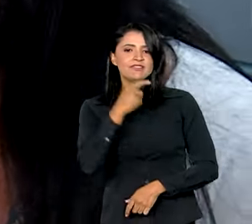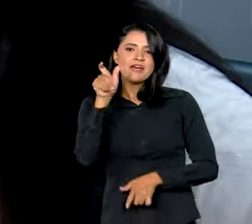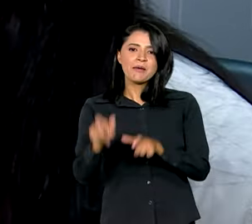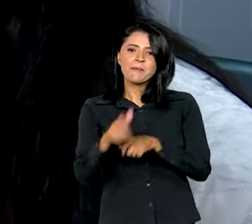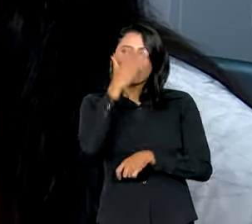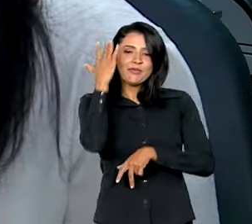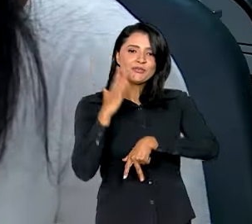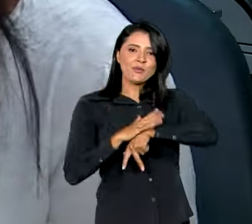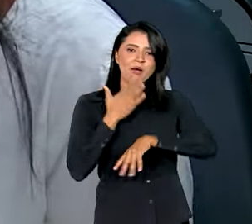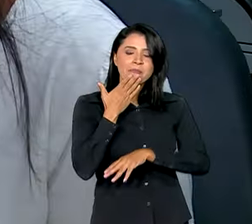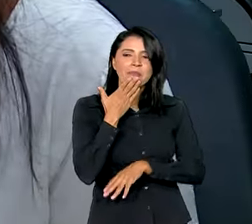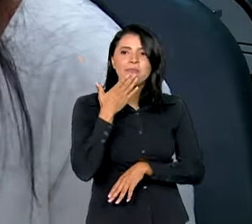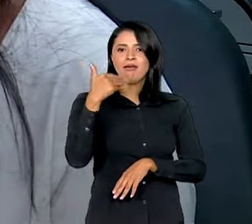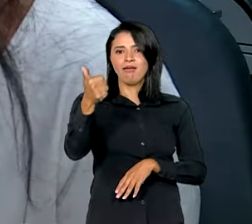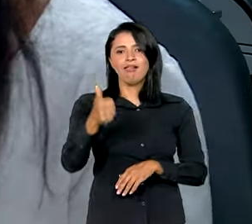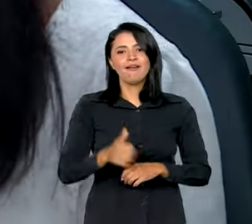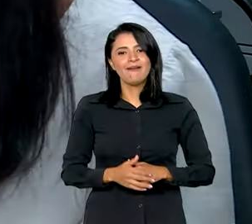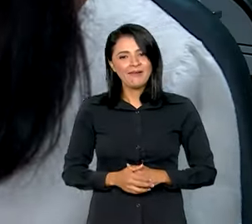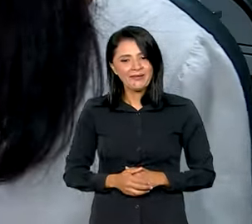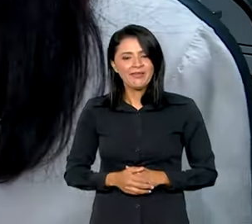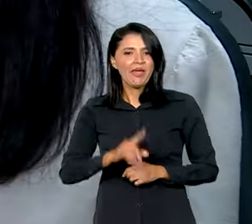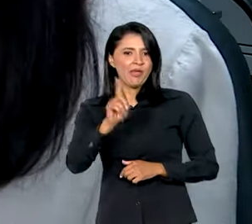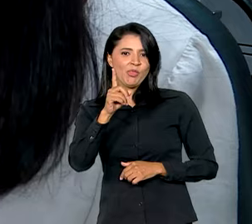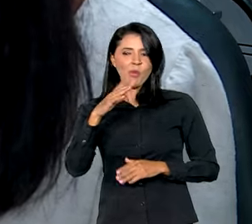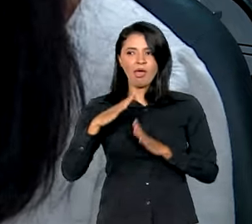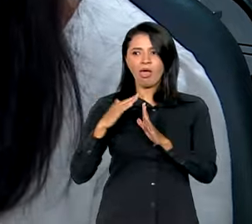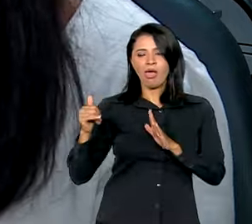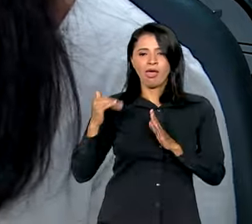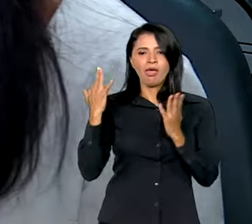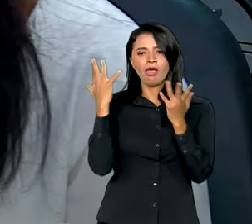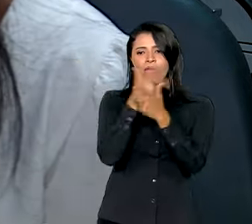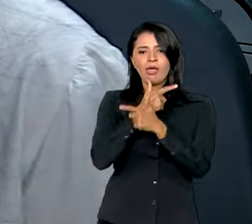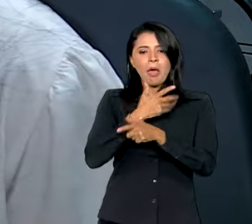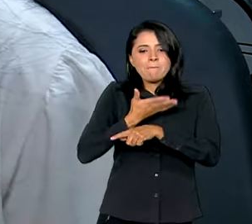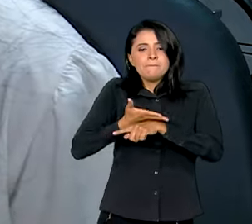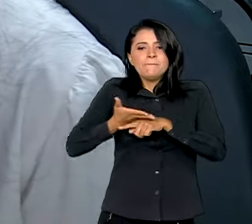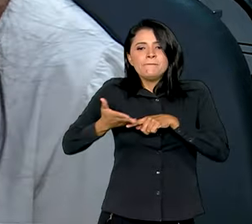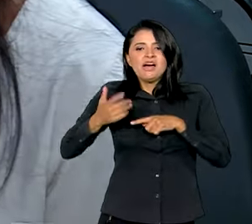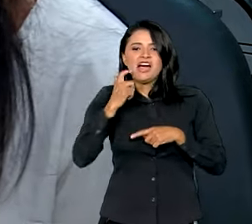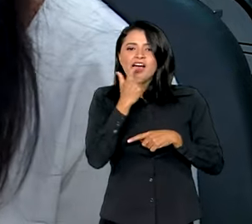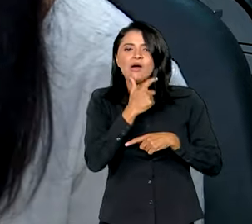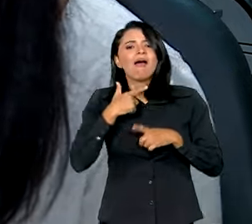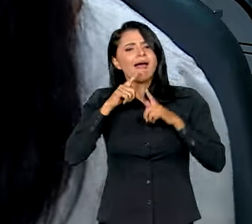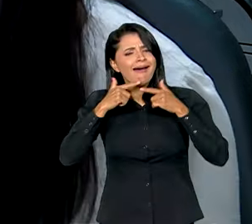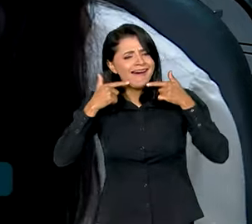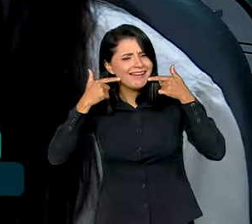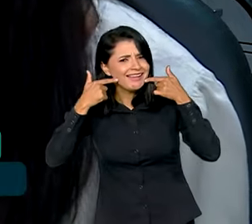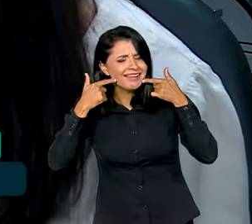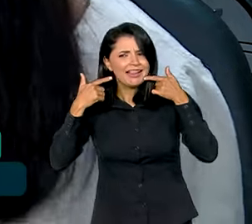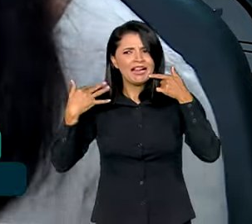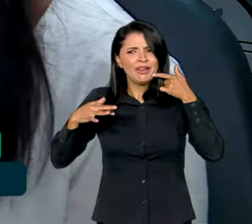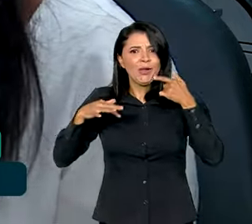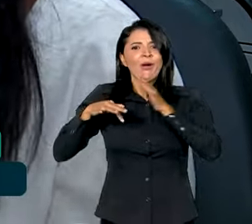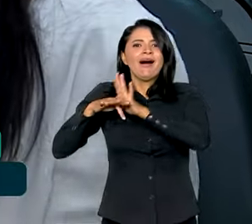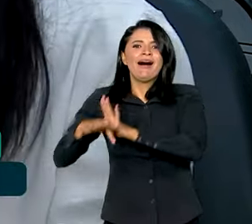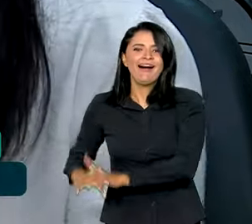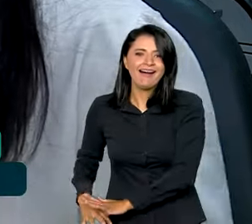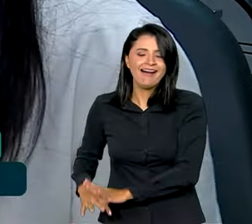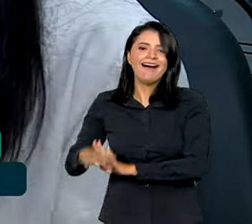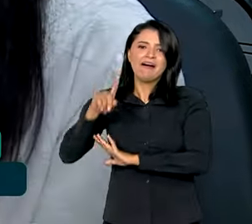sendo modificada. Não é questão de estética, não é questão de deixar o dente branco, é questão de sorrir, é questão de não ter dor, né, é questão